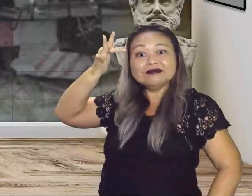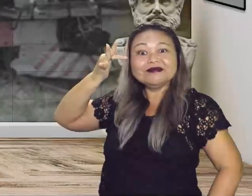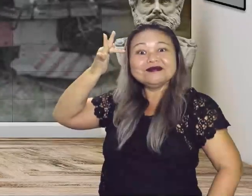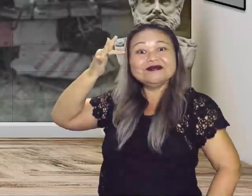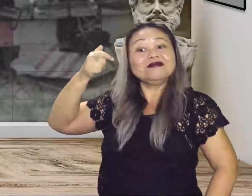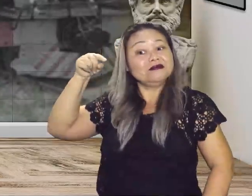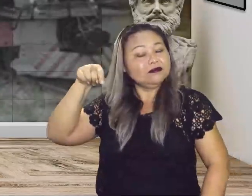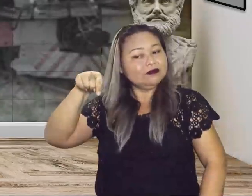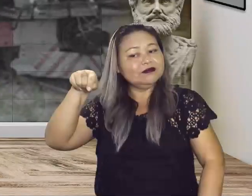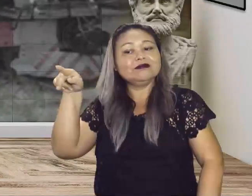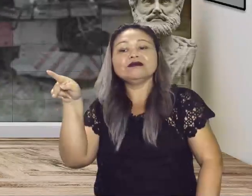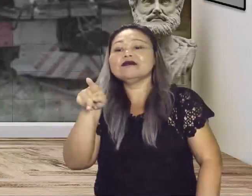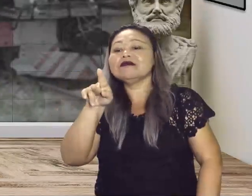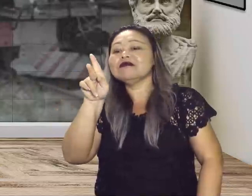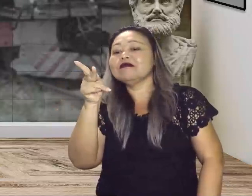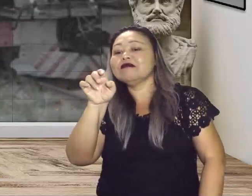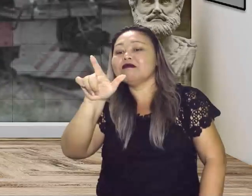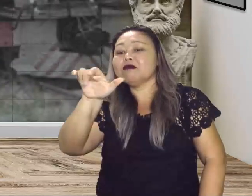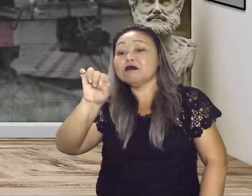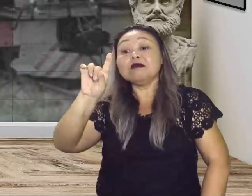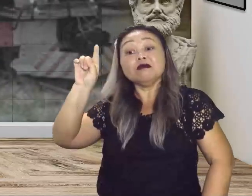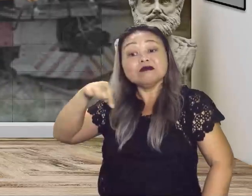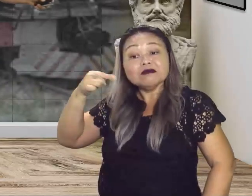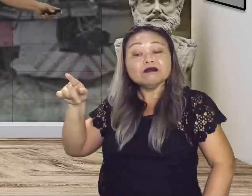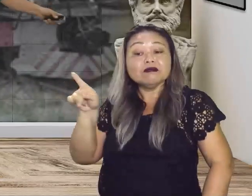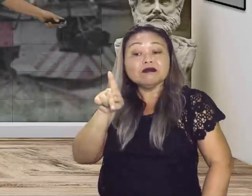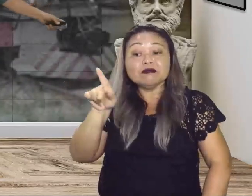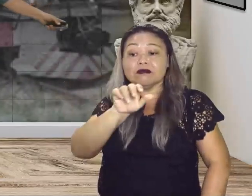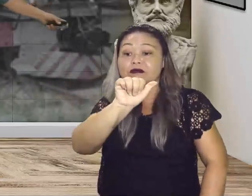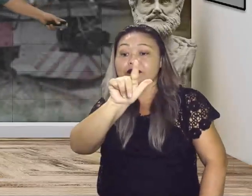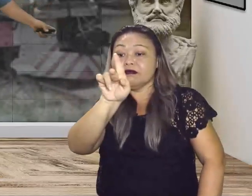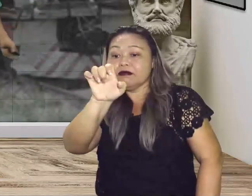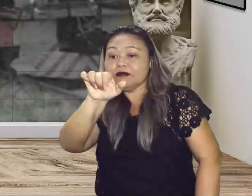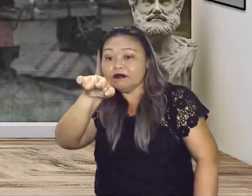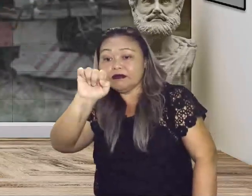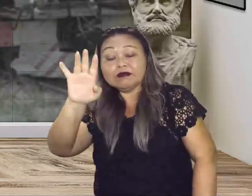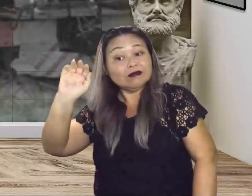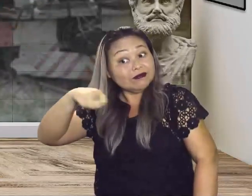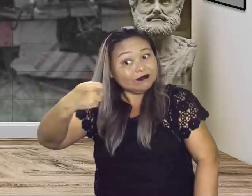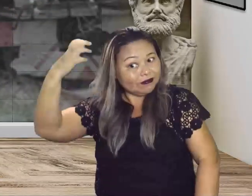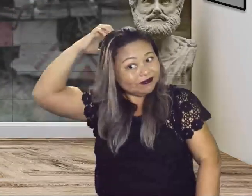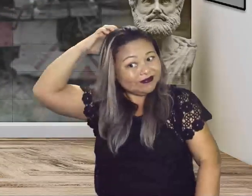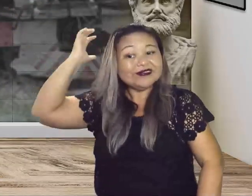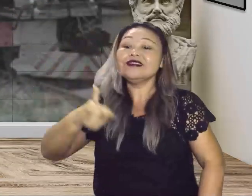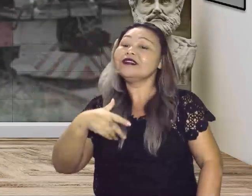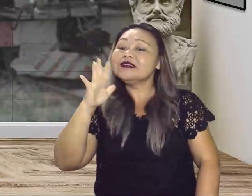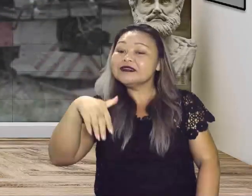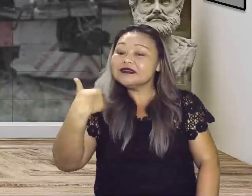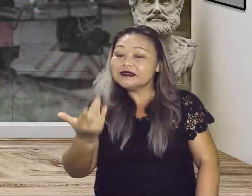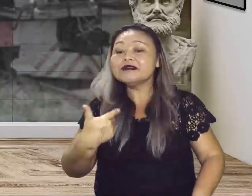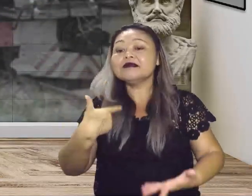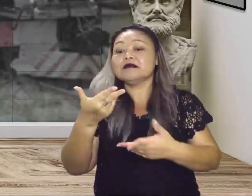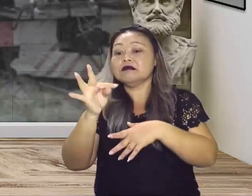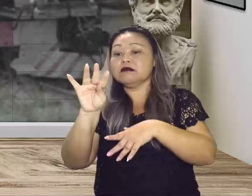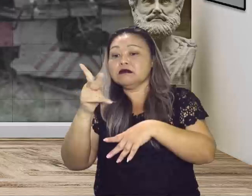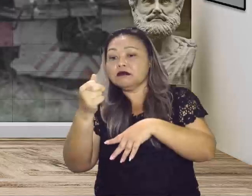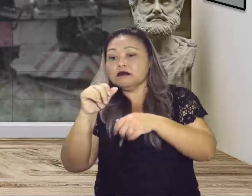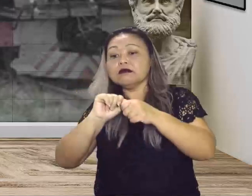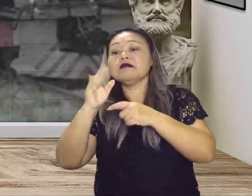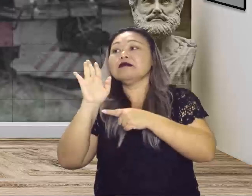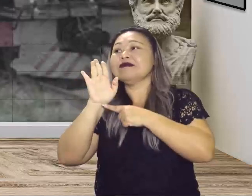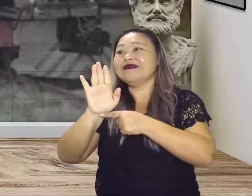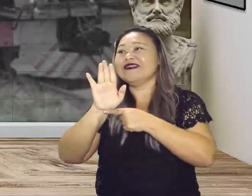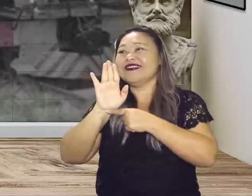filosofia. Eu sou o professor Hélio e esta é a professora Aldelina, não é mesmo? Temos aqui em estúdio também a Thalita nos